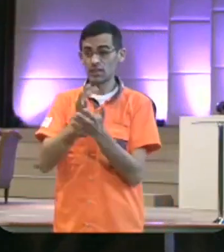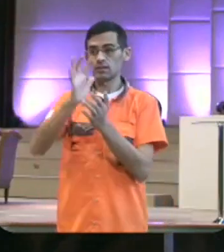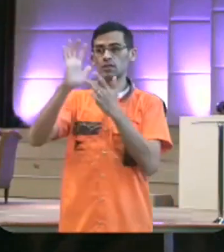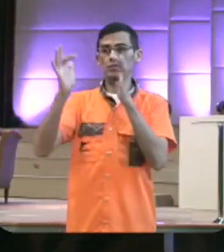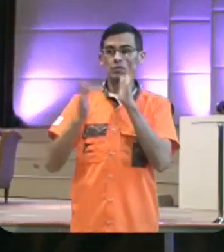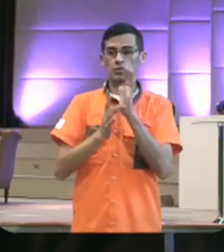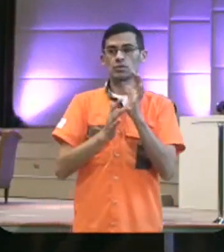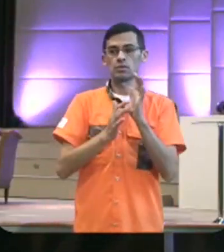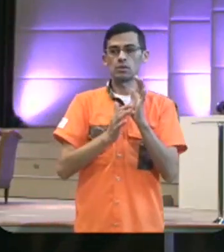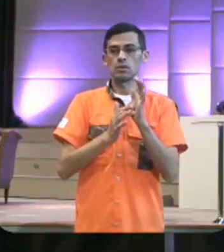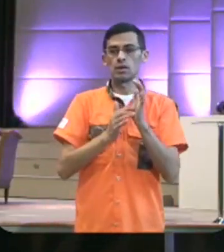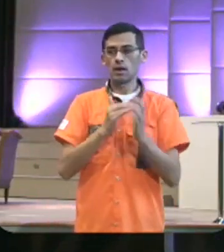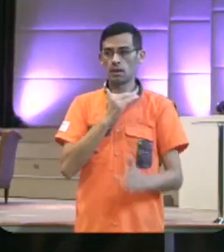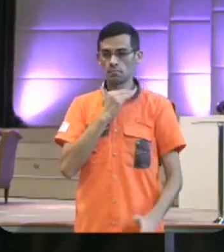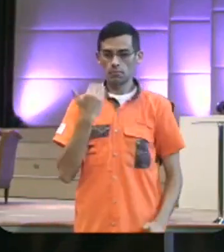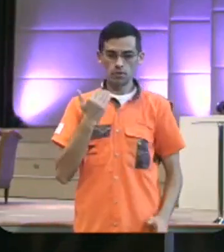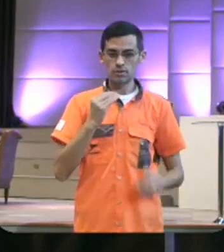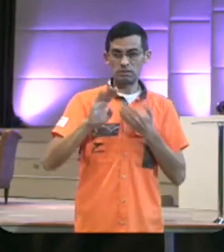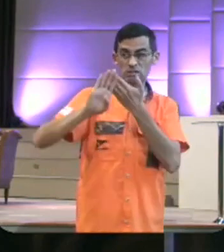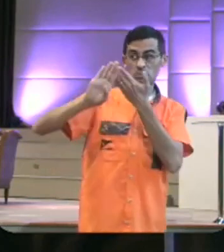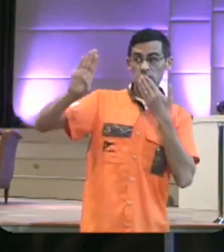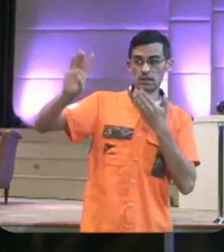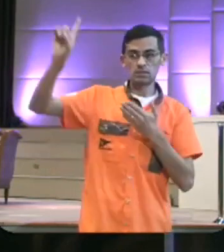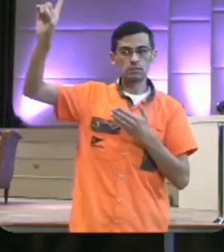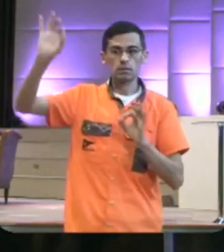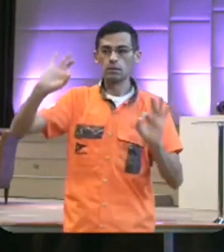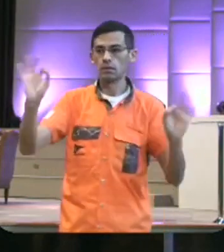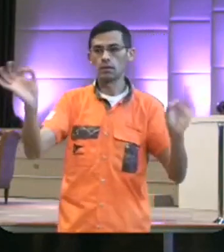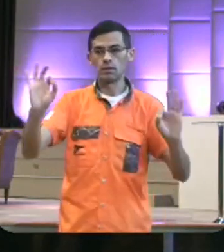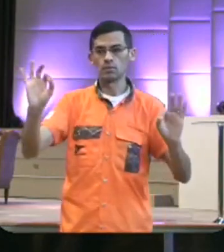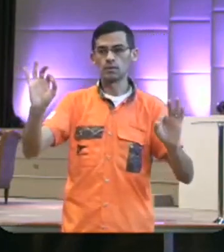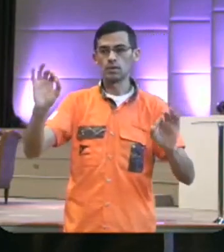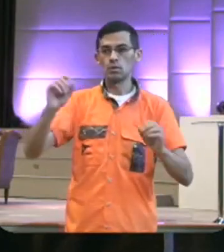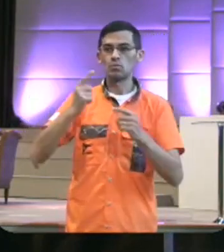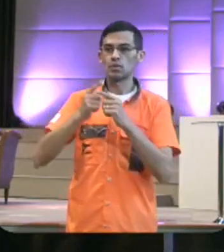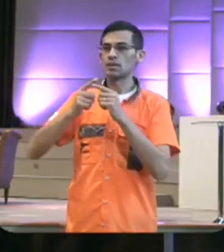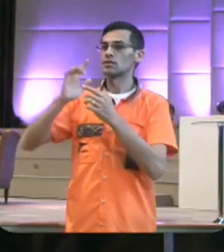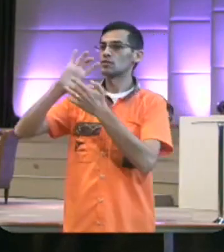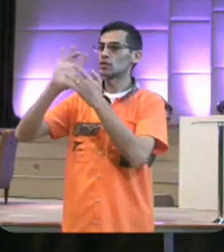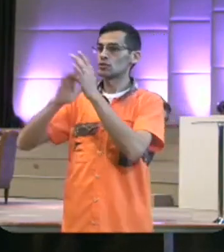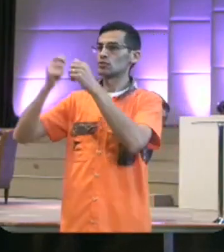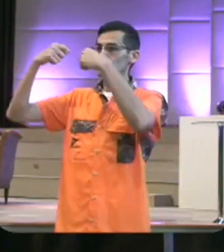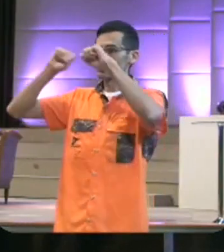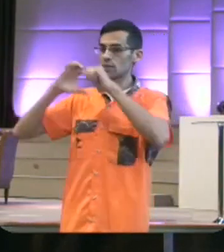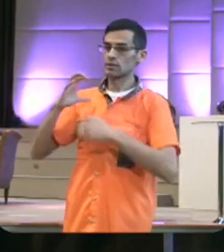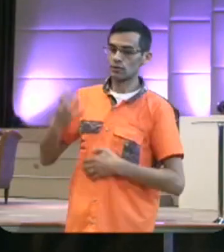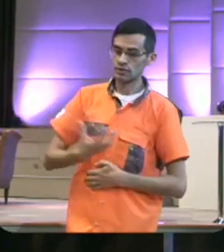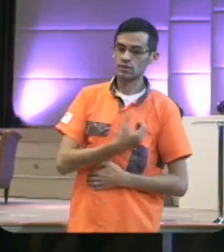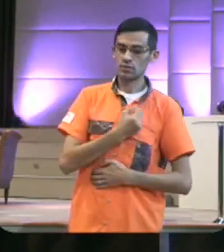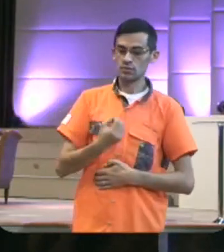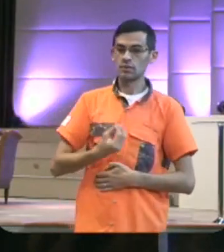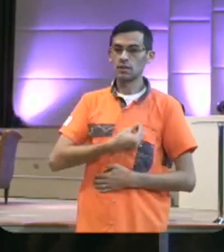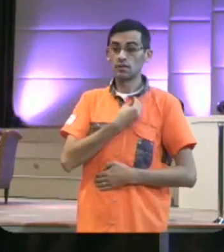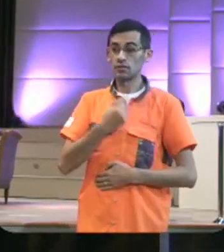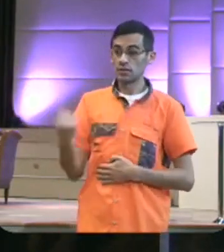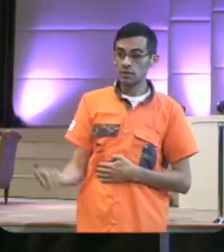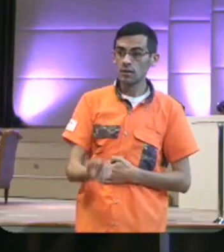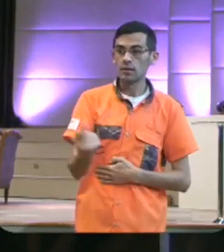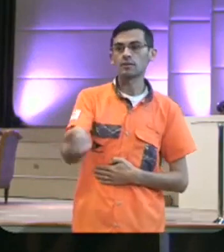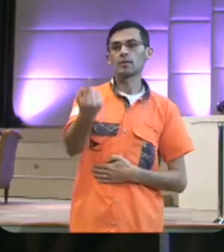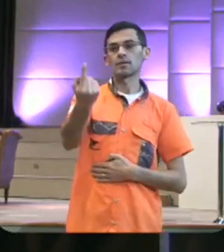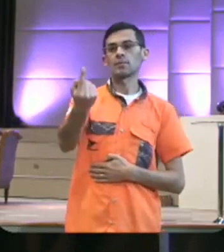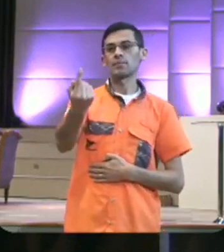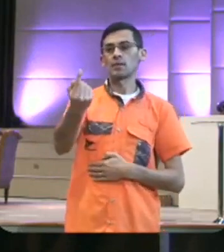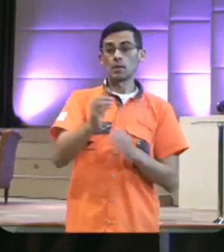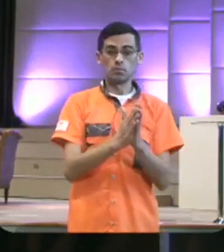que nem a morte pode nos separar de Jesus e do amor que Ele tem por nós. E uma das coisas